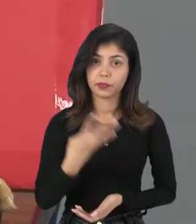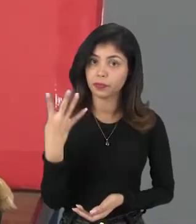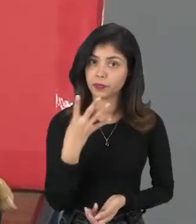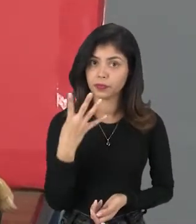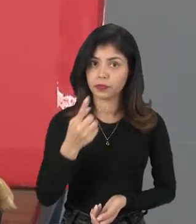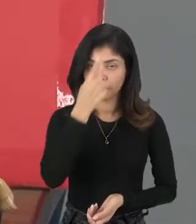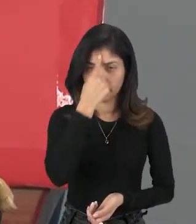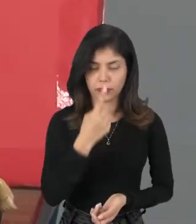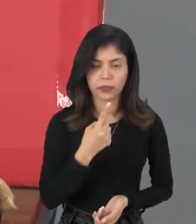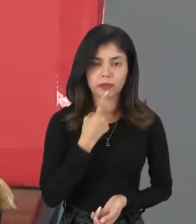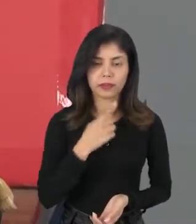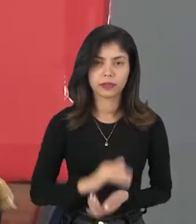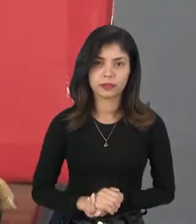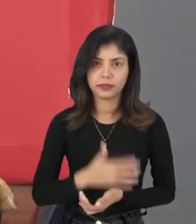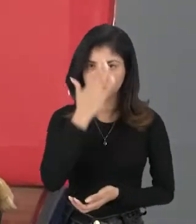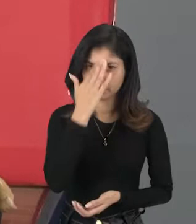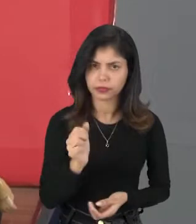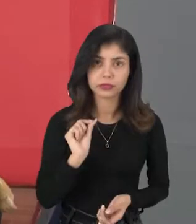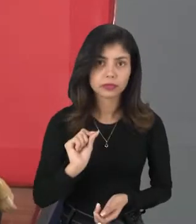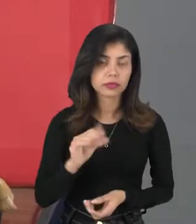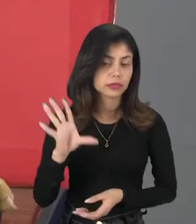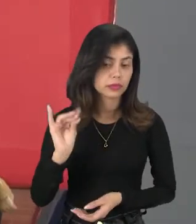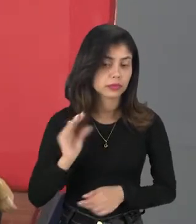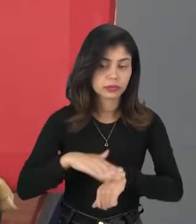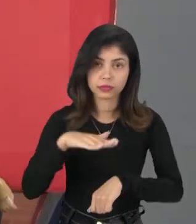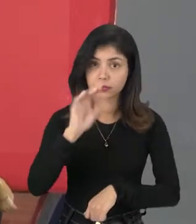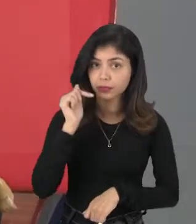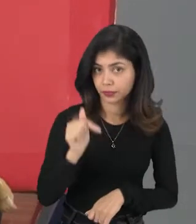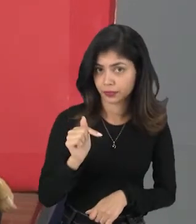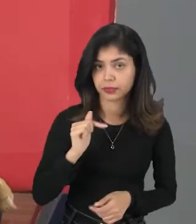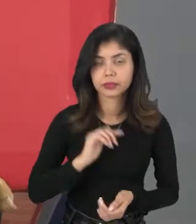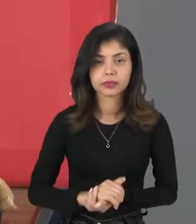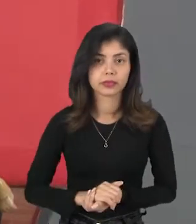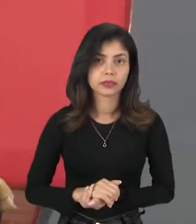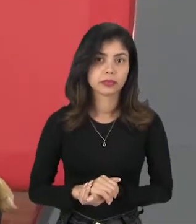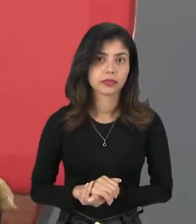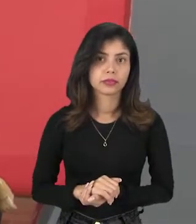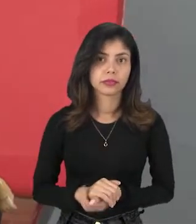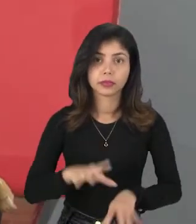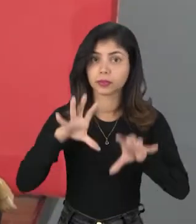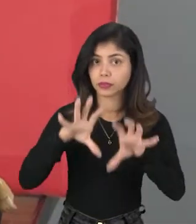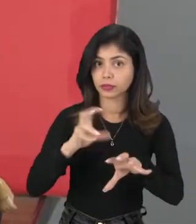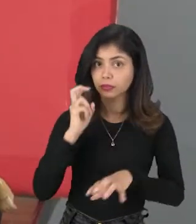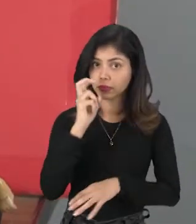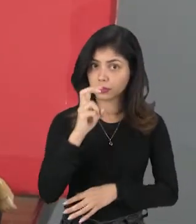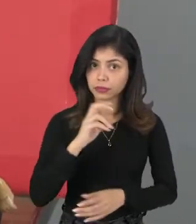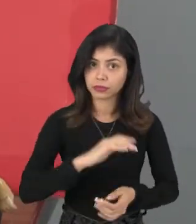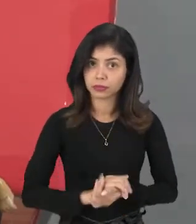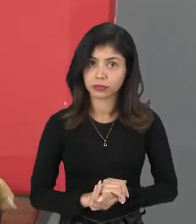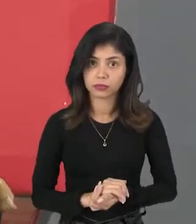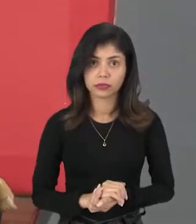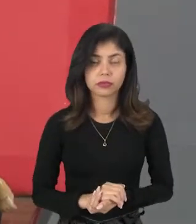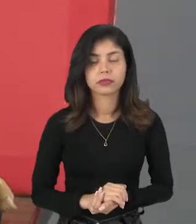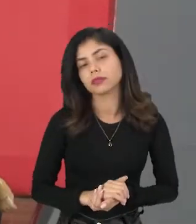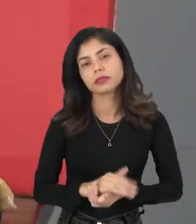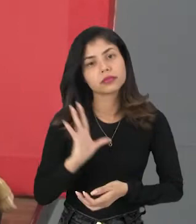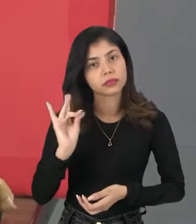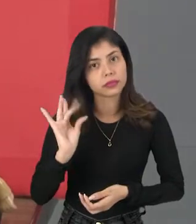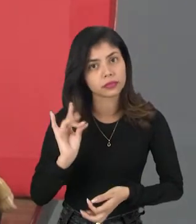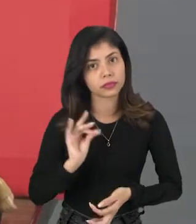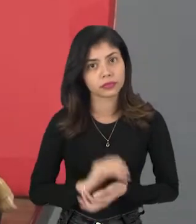quarta figura e nós sabemos que temos que colocar mais 7 a quinta figura